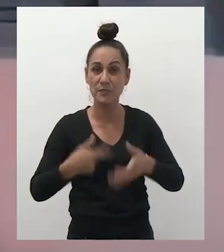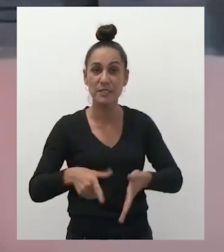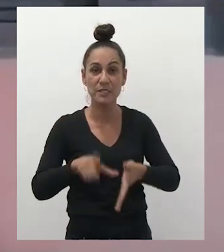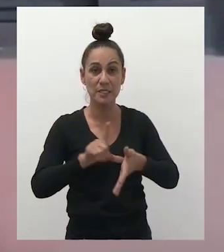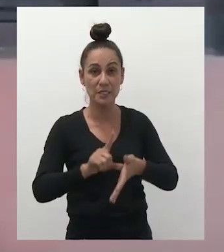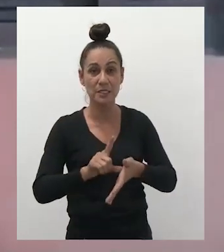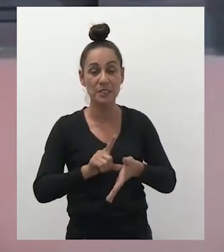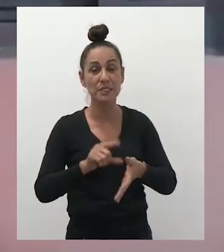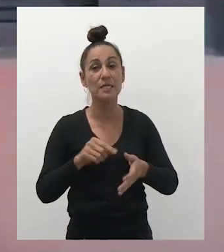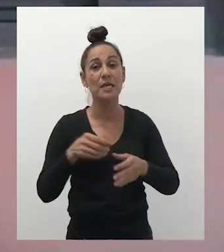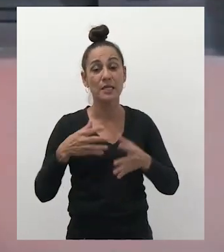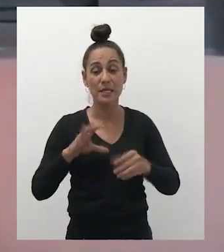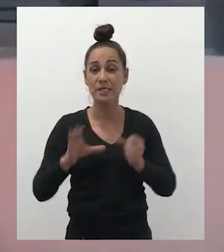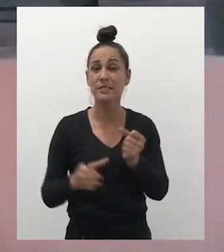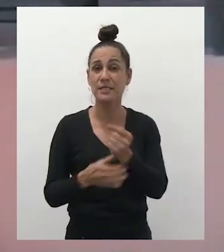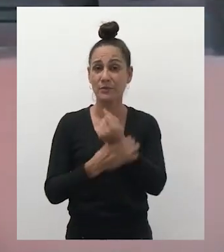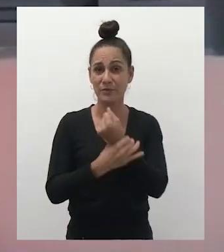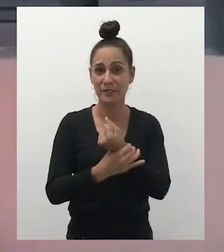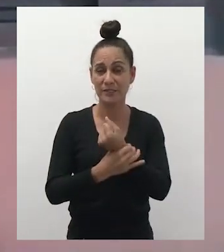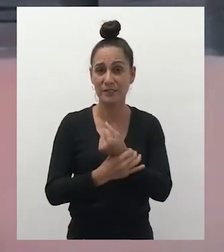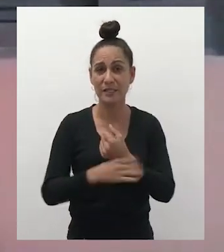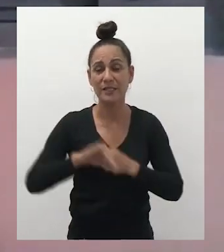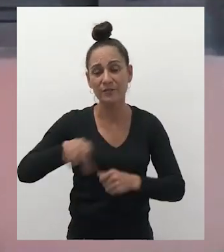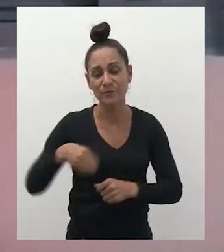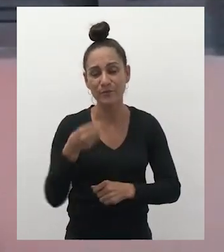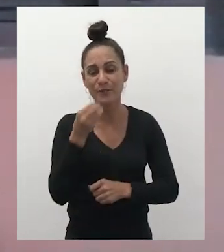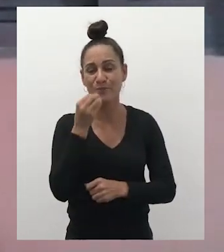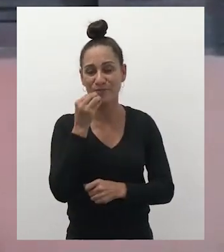questionado nesse ponto. Vamos aproveitar